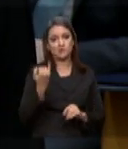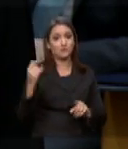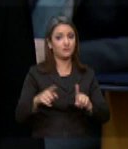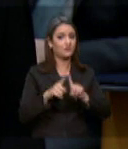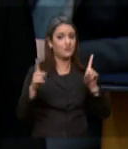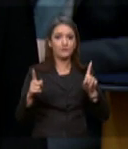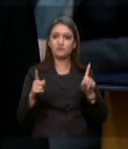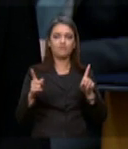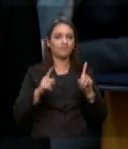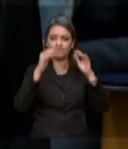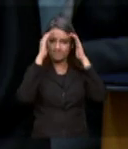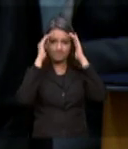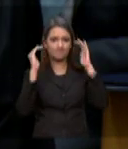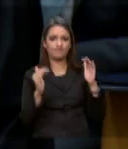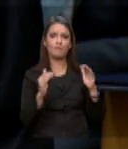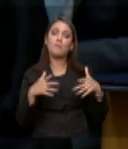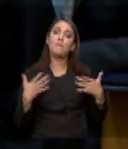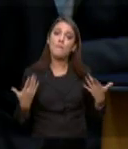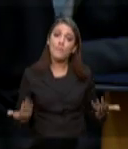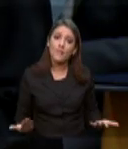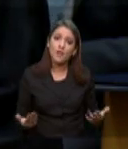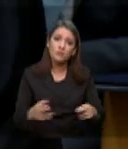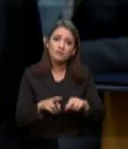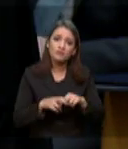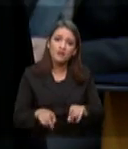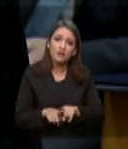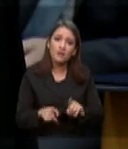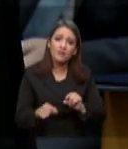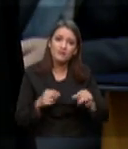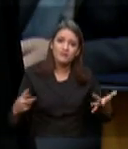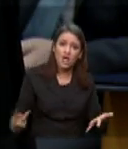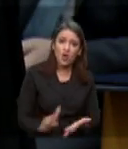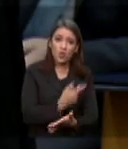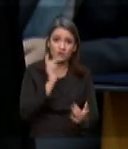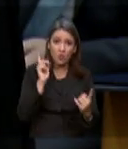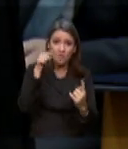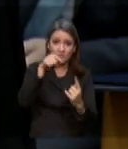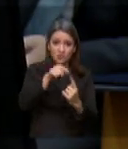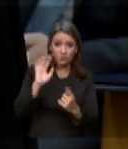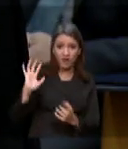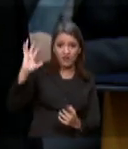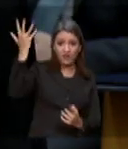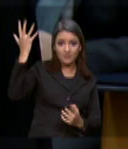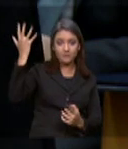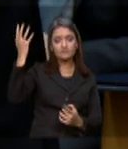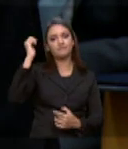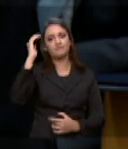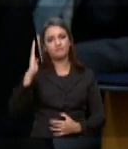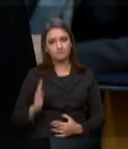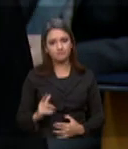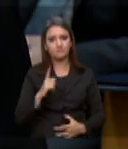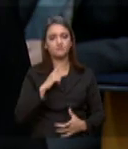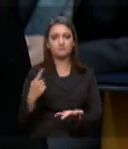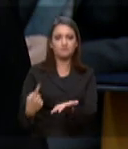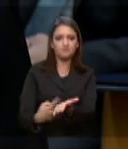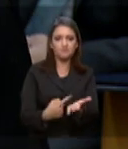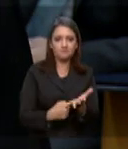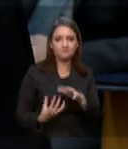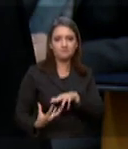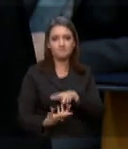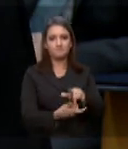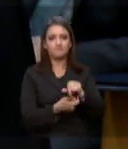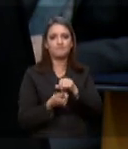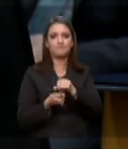sem cumprimento, de modo suficiente a viabilizar o cumprimento das metas climáticas brasileiras previstas nos acordos